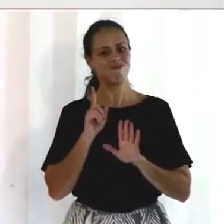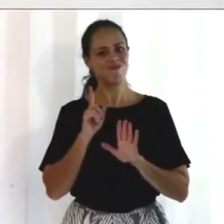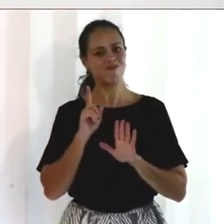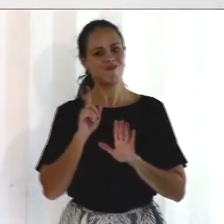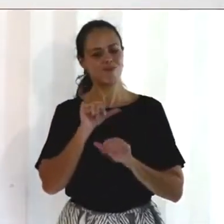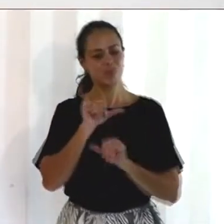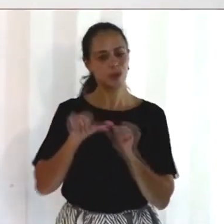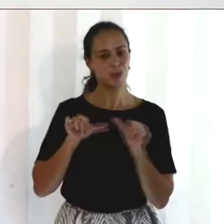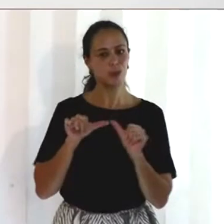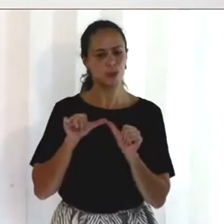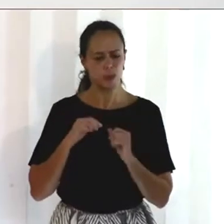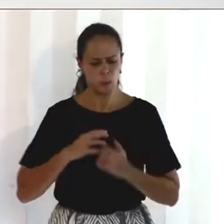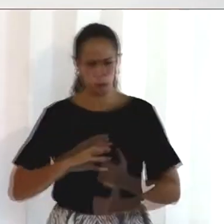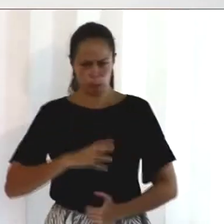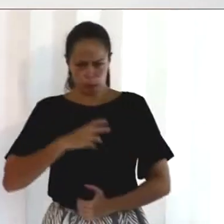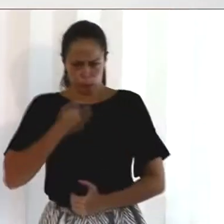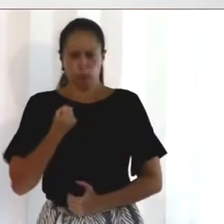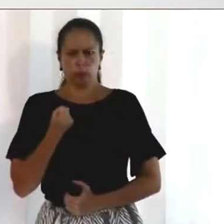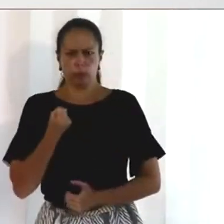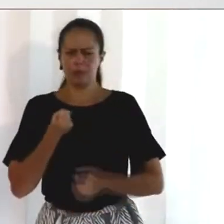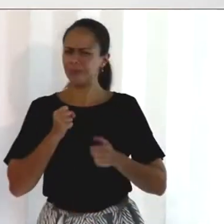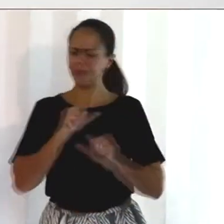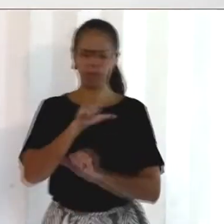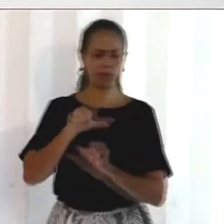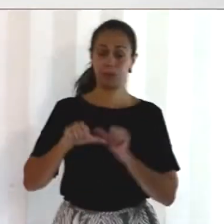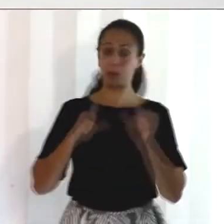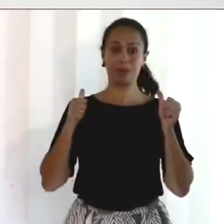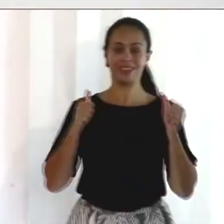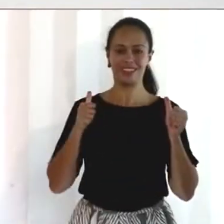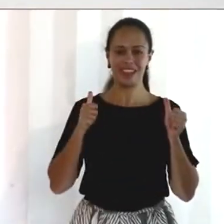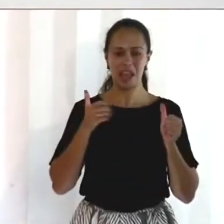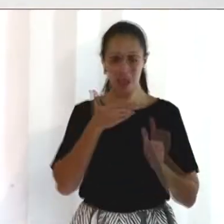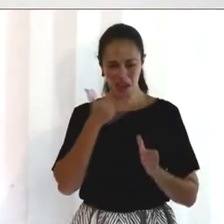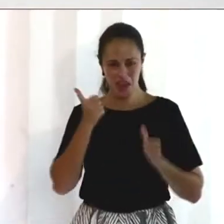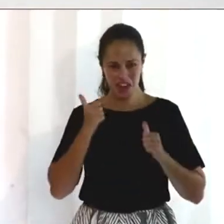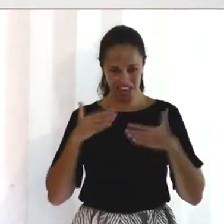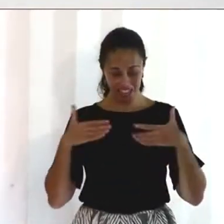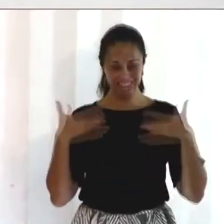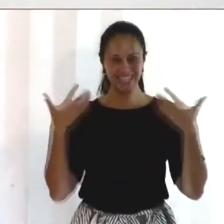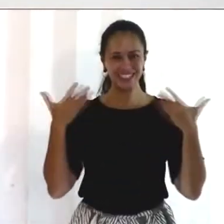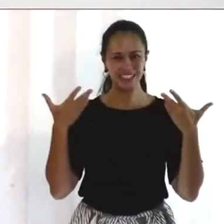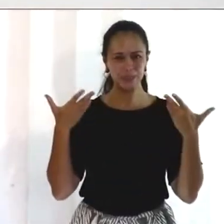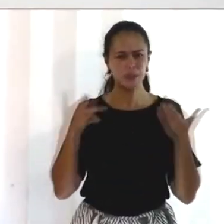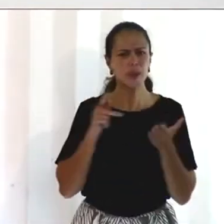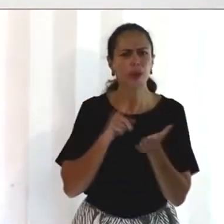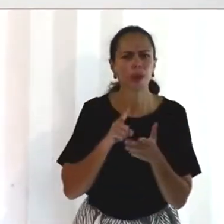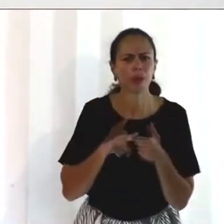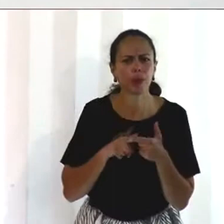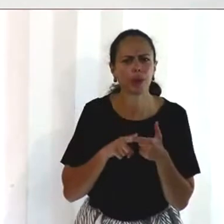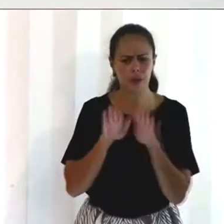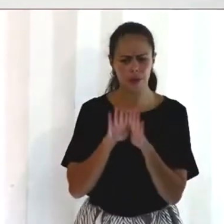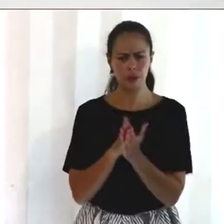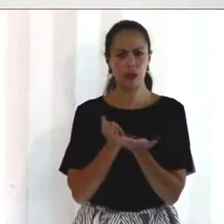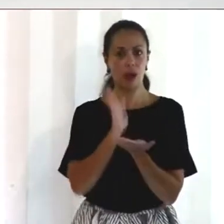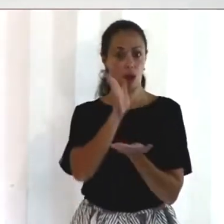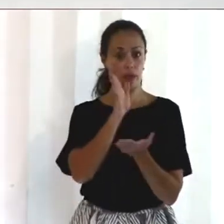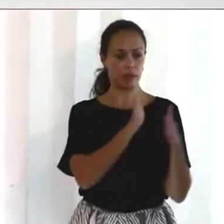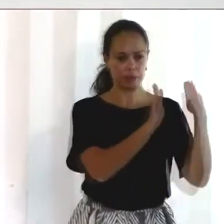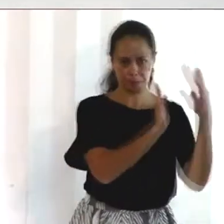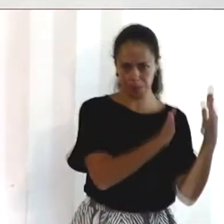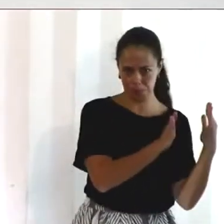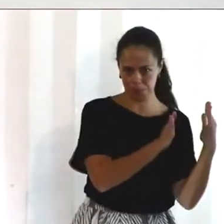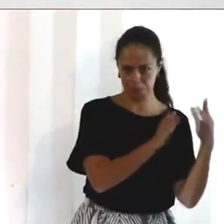que este livro? Porque este livro é a melhor coisa que vocês têm. Este livro é